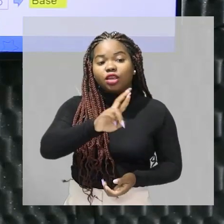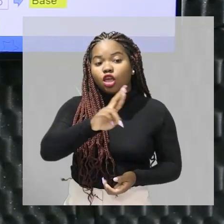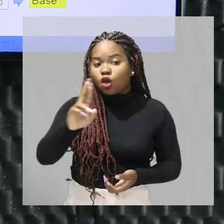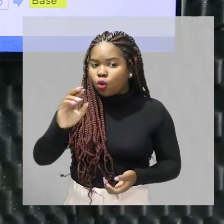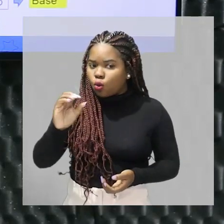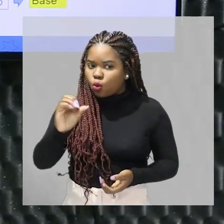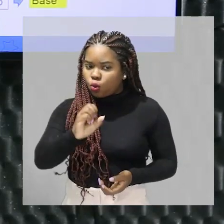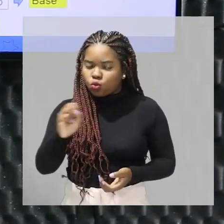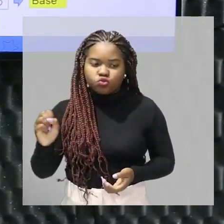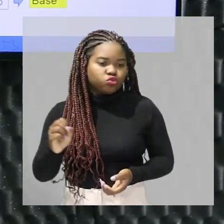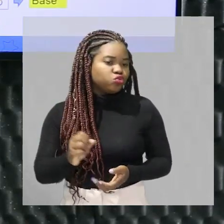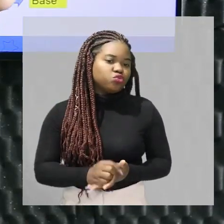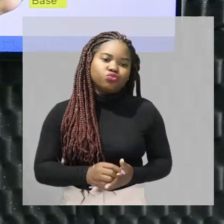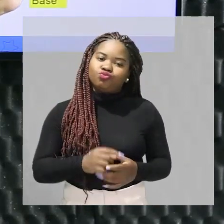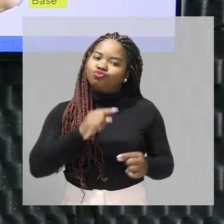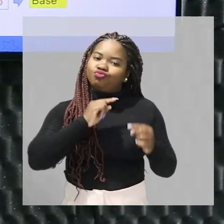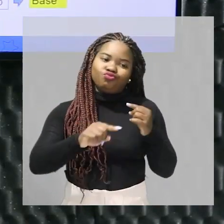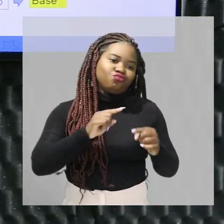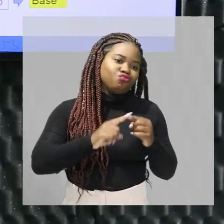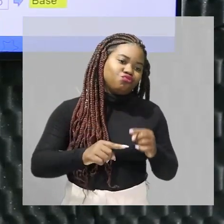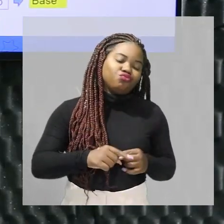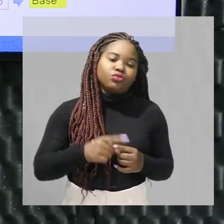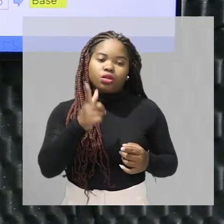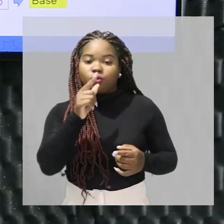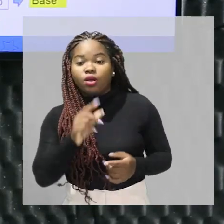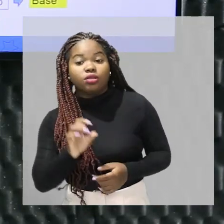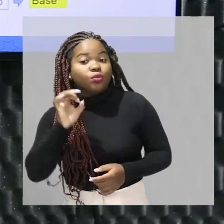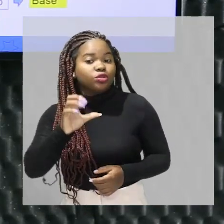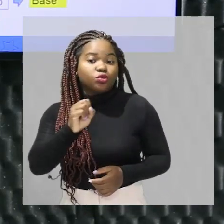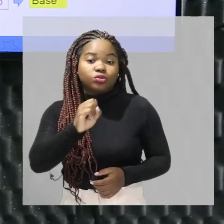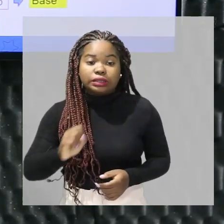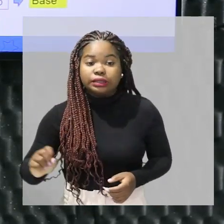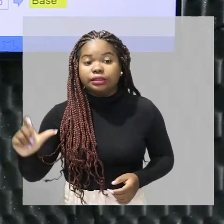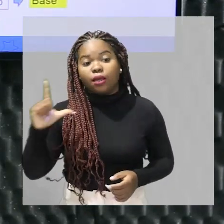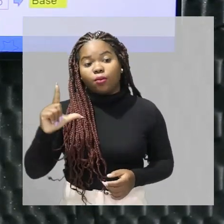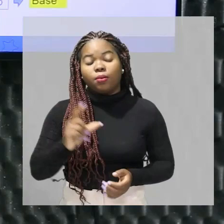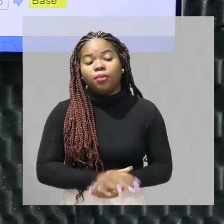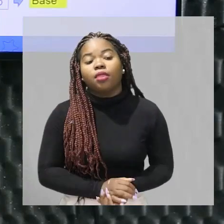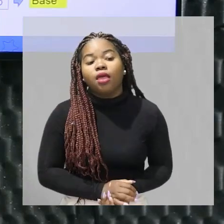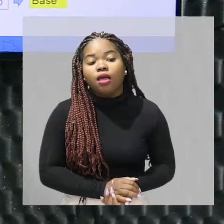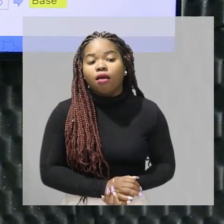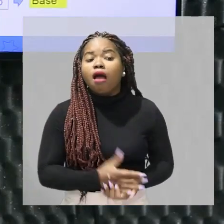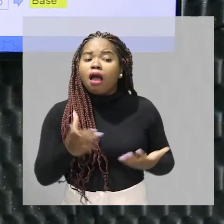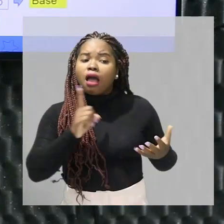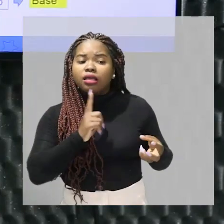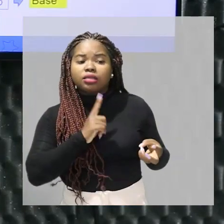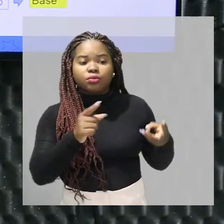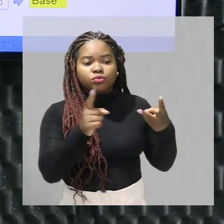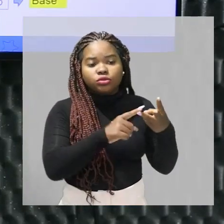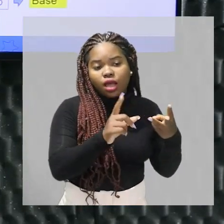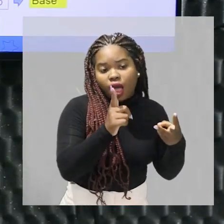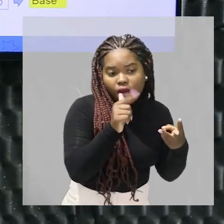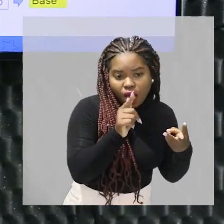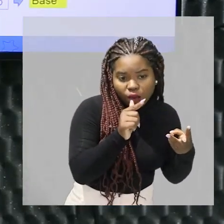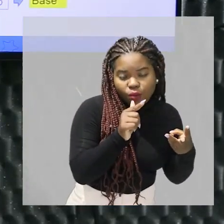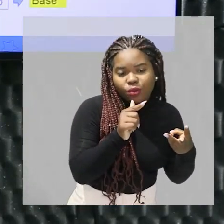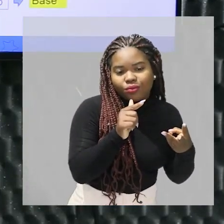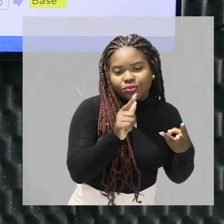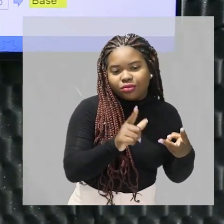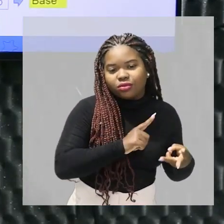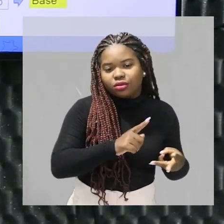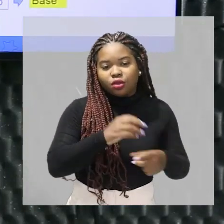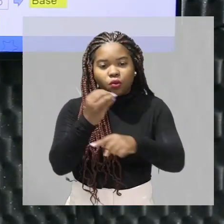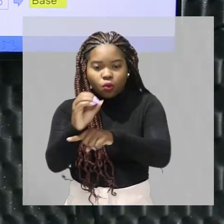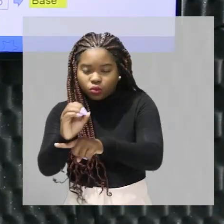Então, só pode ser um sal, ok? Água, né, tem o oxigênio como elemento